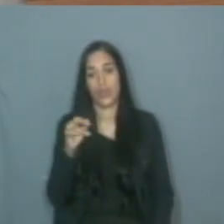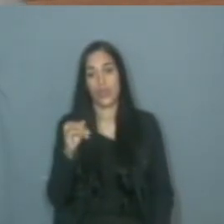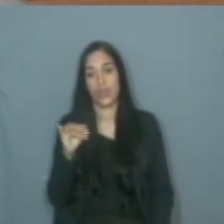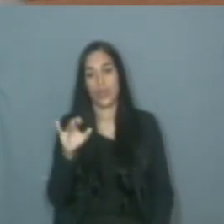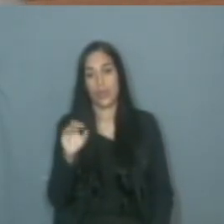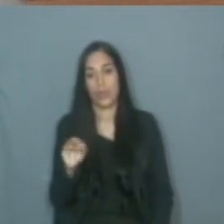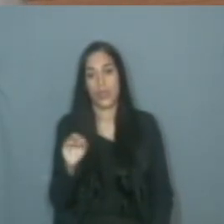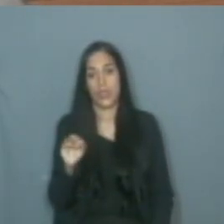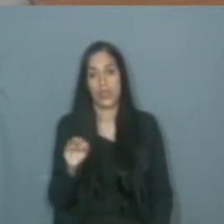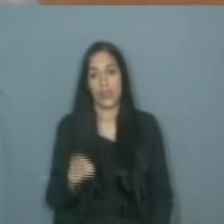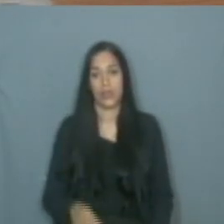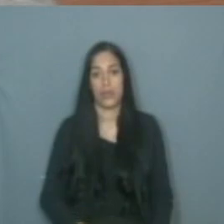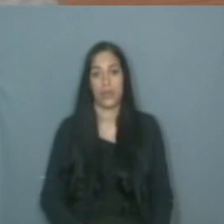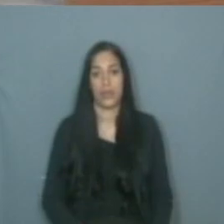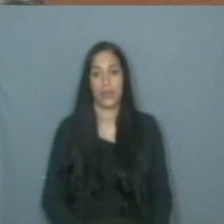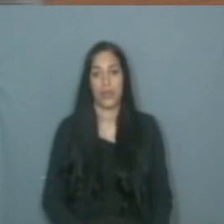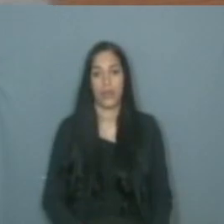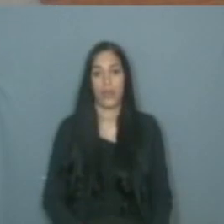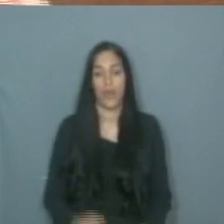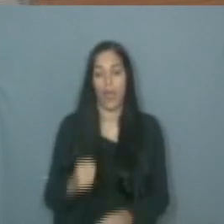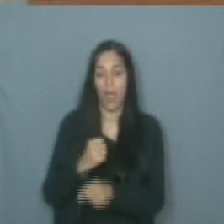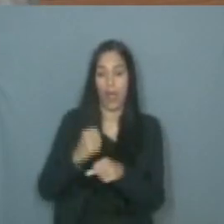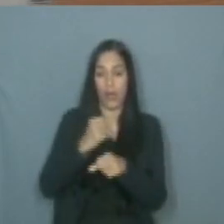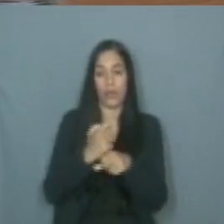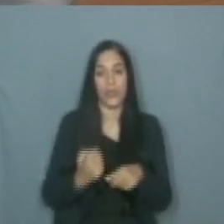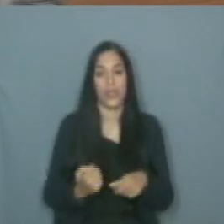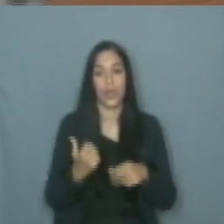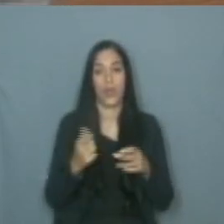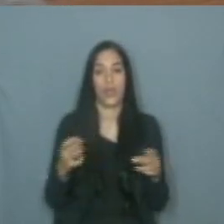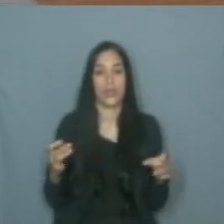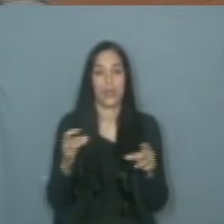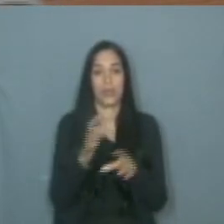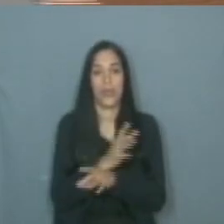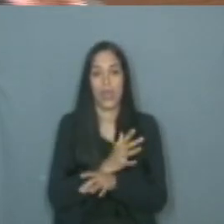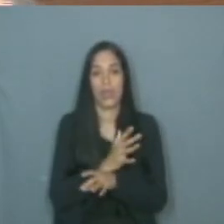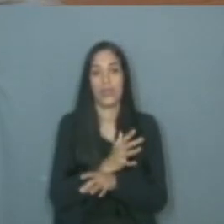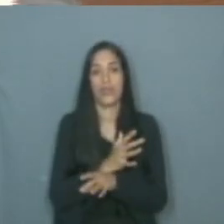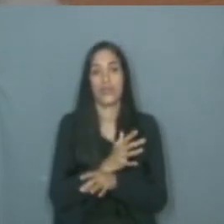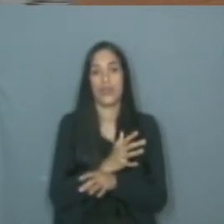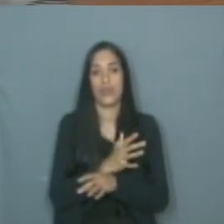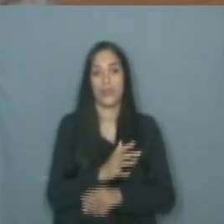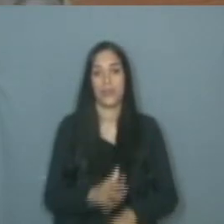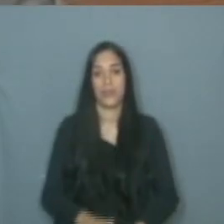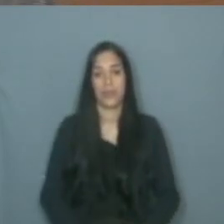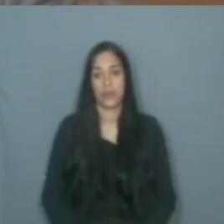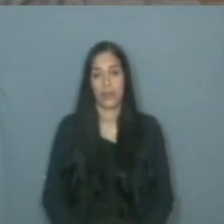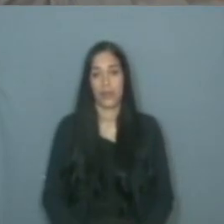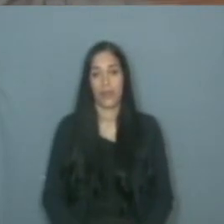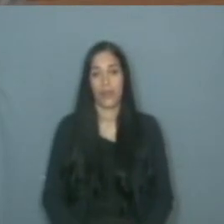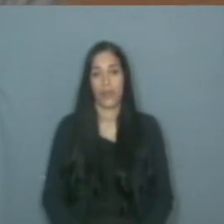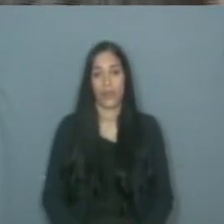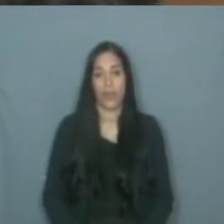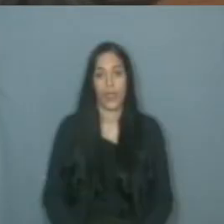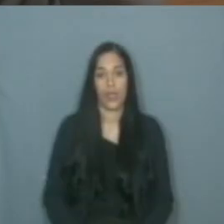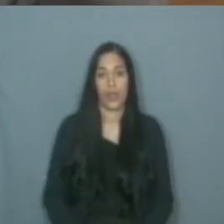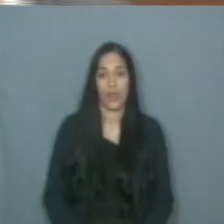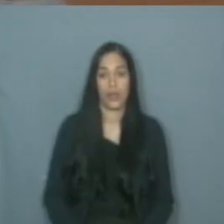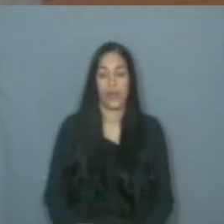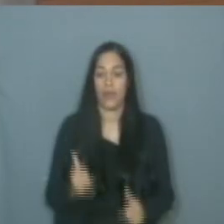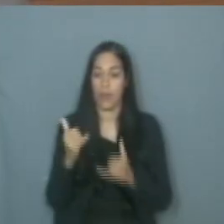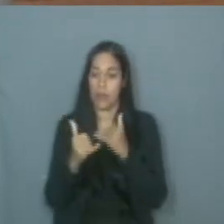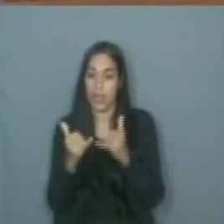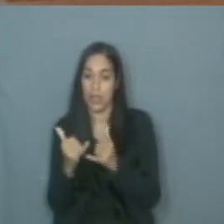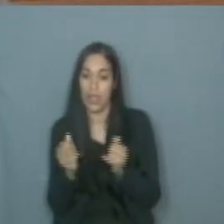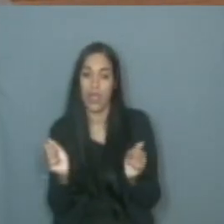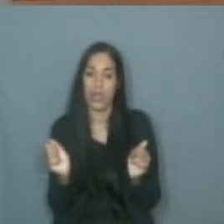E ele foi lá dizendo, a obra está quase acabada, pererê, parará, aquela coisa toda. Eita, passou um cachorrinho, vai falar uma brincadeira e